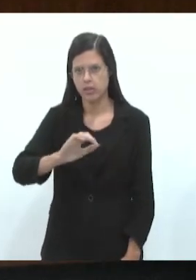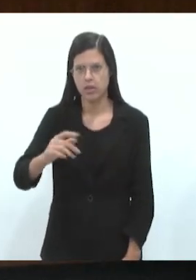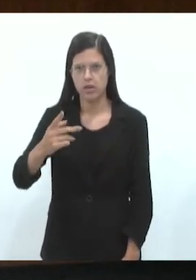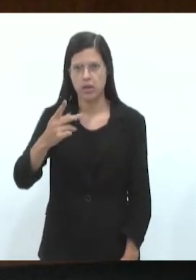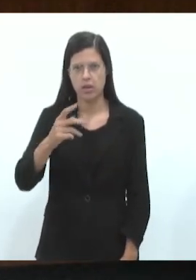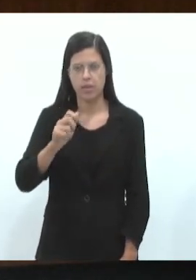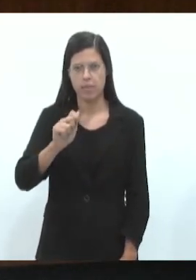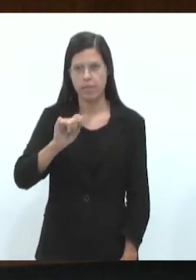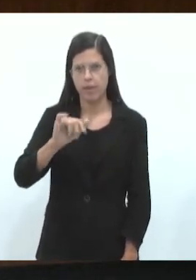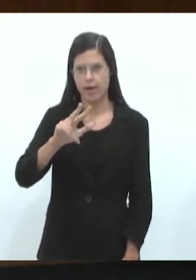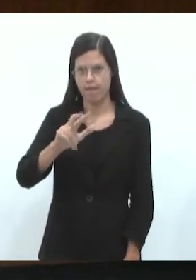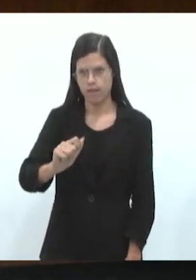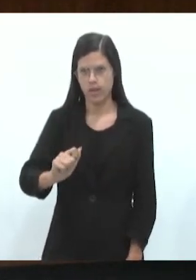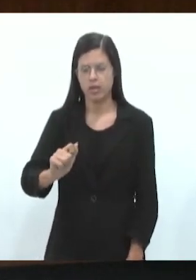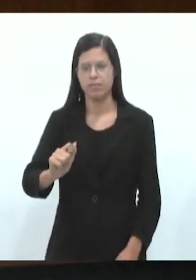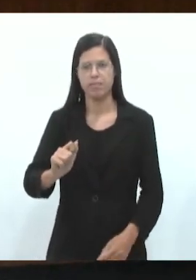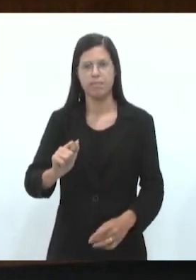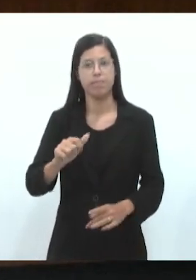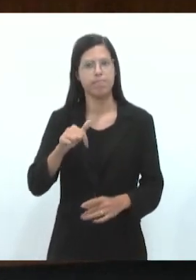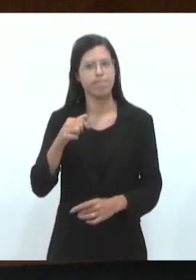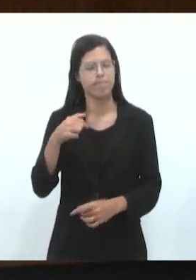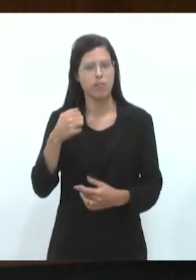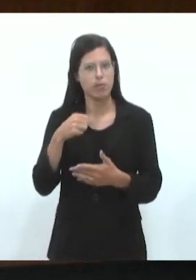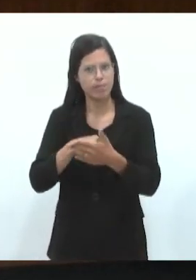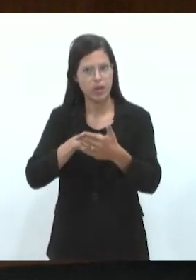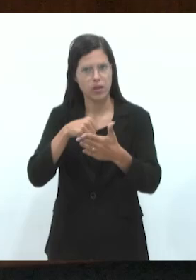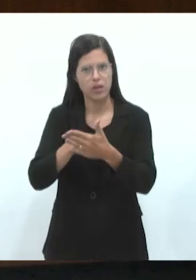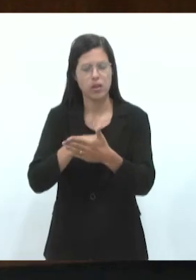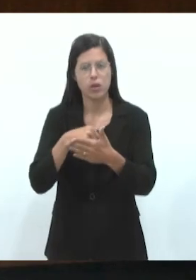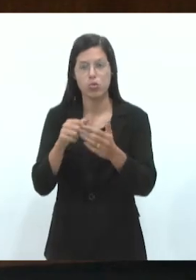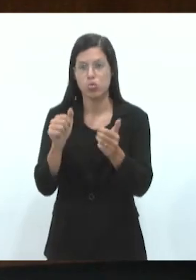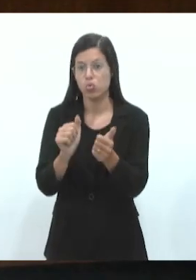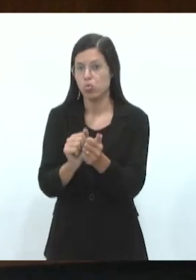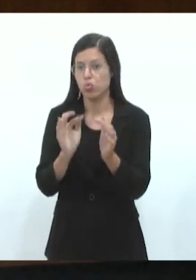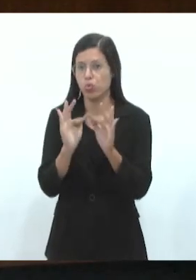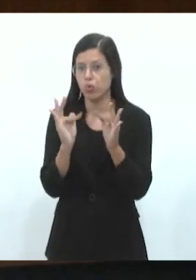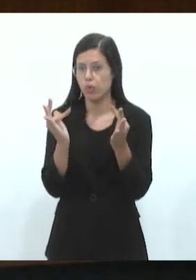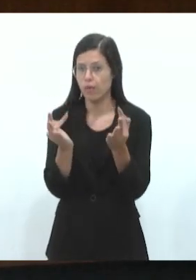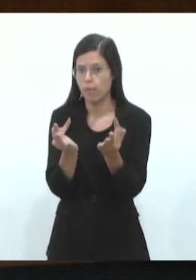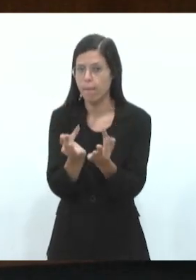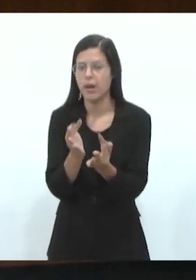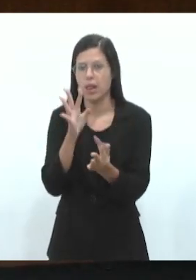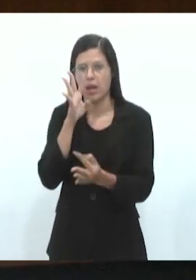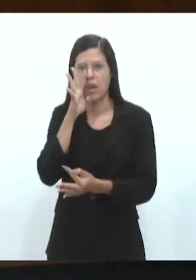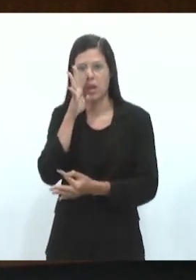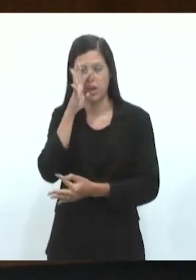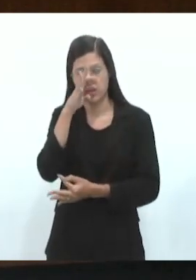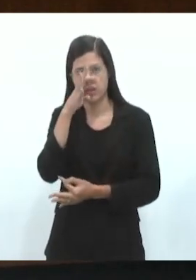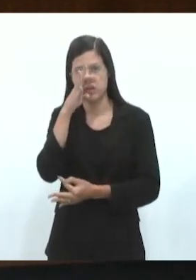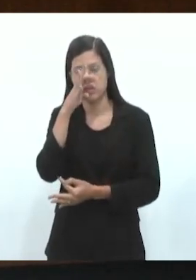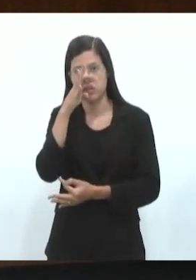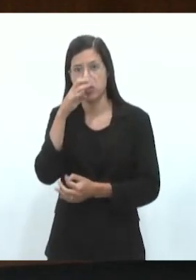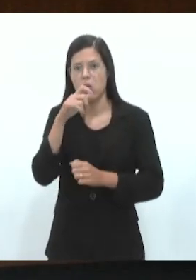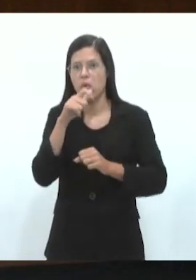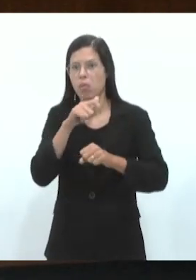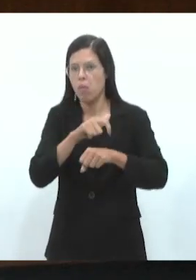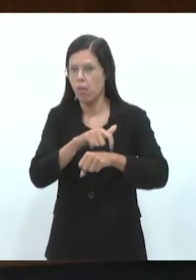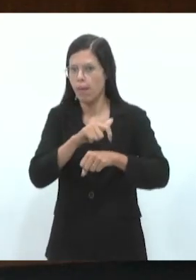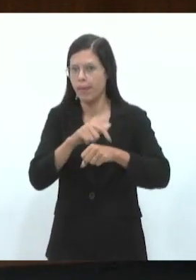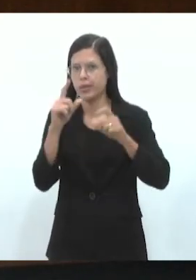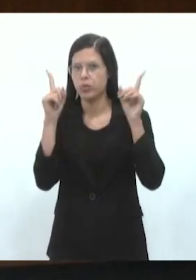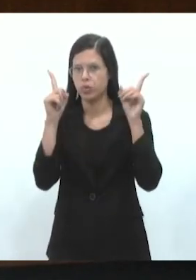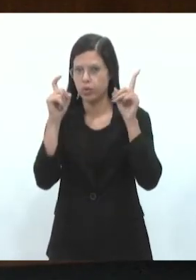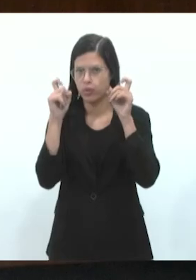uma heroína que, junto à sua família, resistiu aos tenebrosos